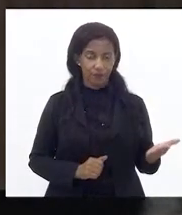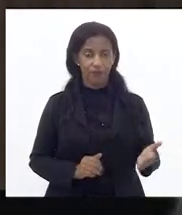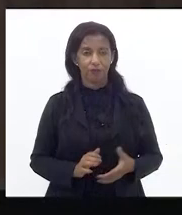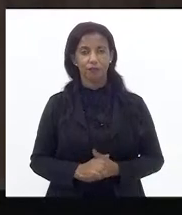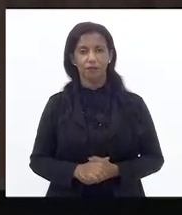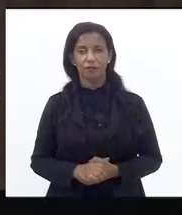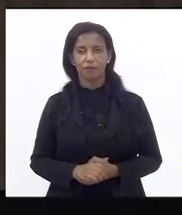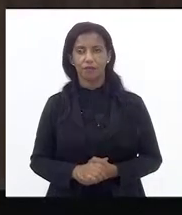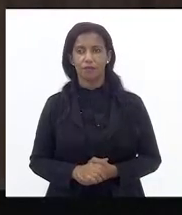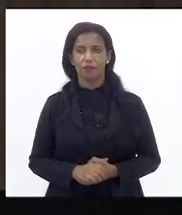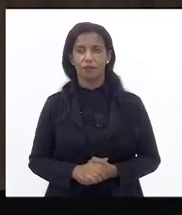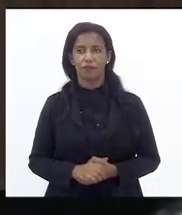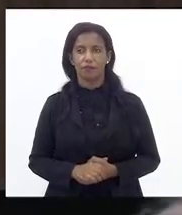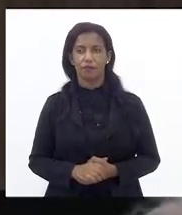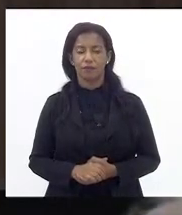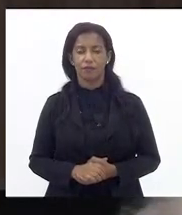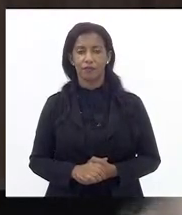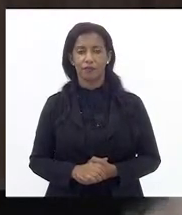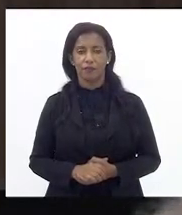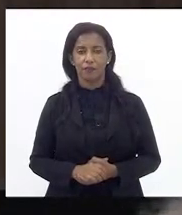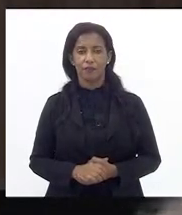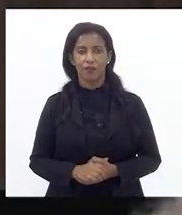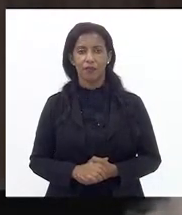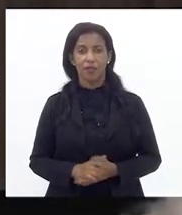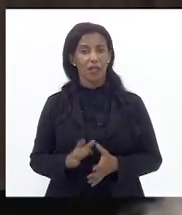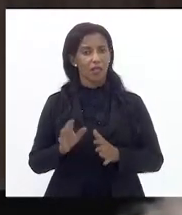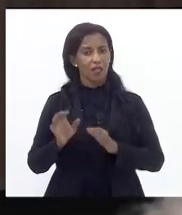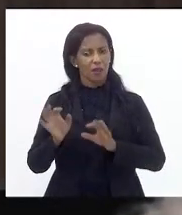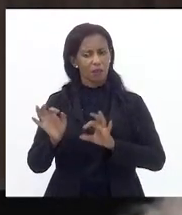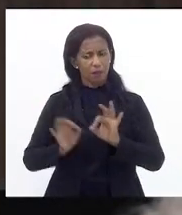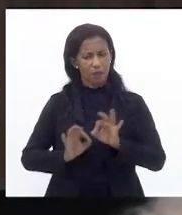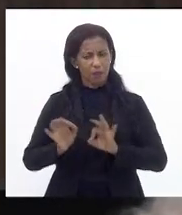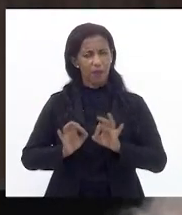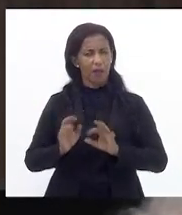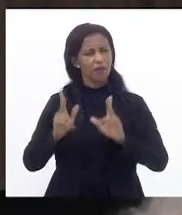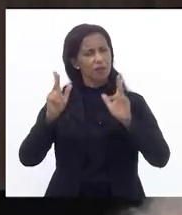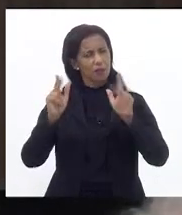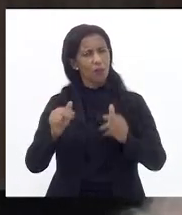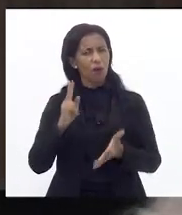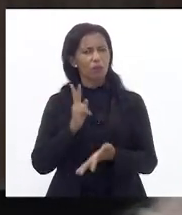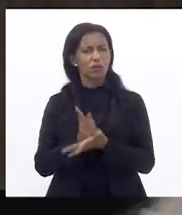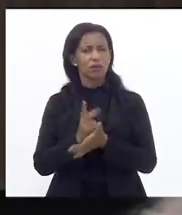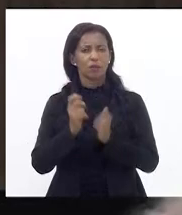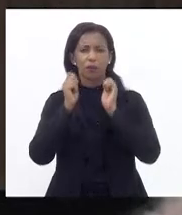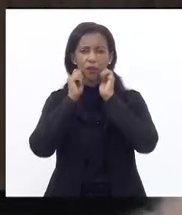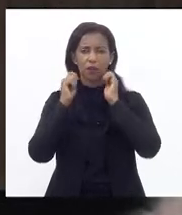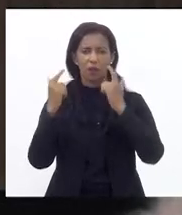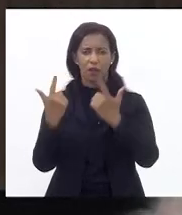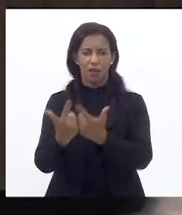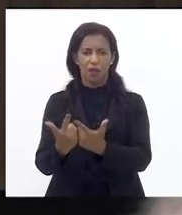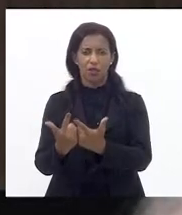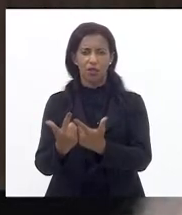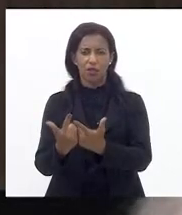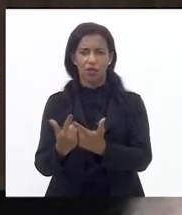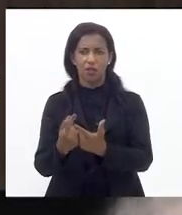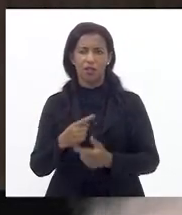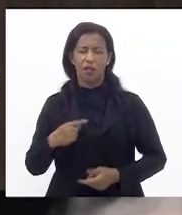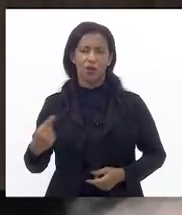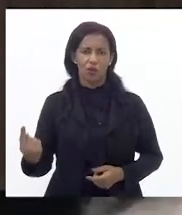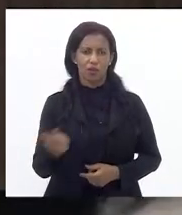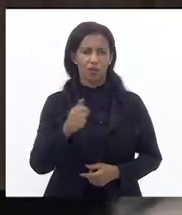fizessem para gente aquilo que vocês sempre fazem aqui na casa de vocês e a nossa casa aqui do